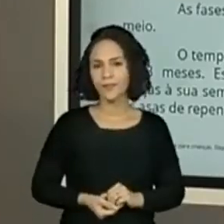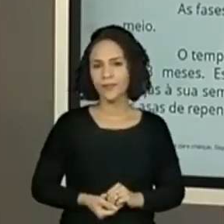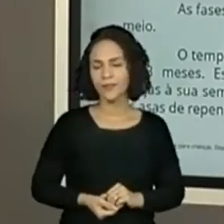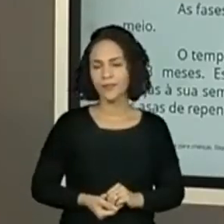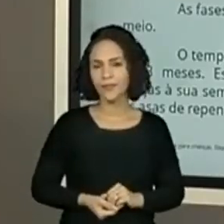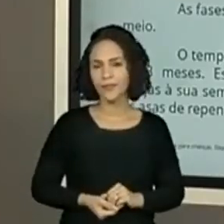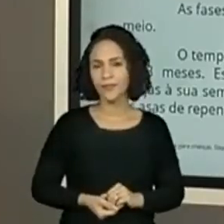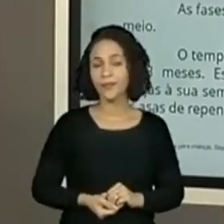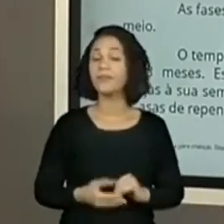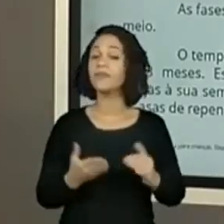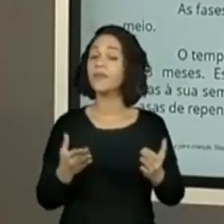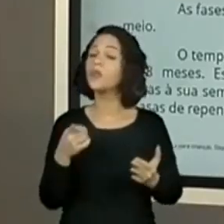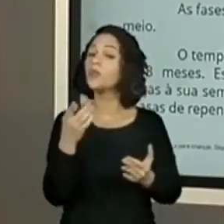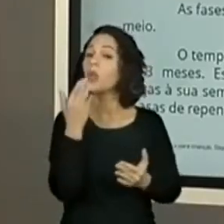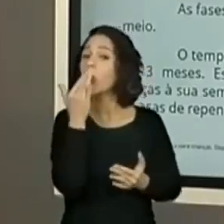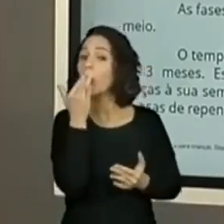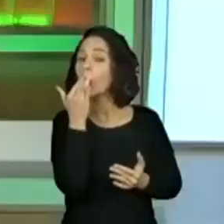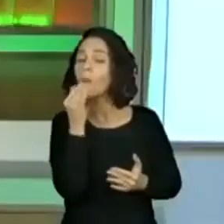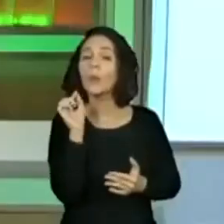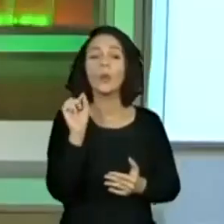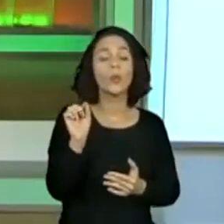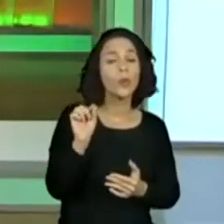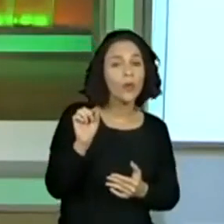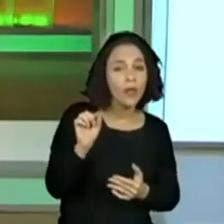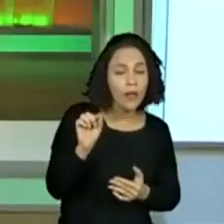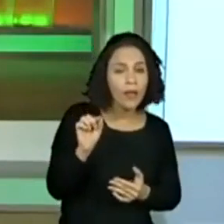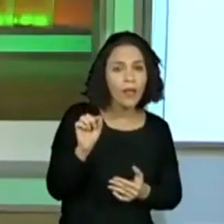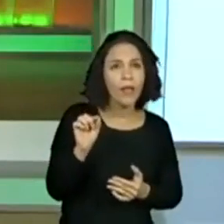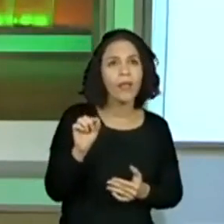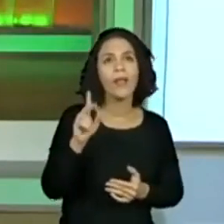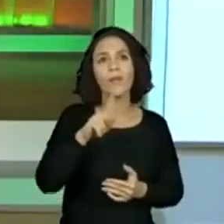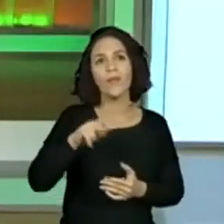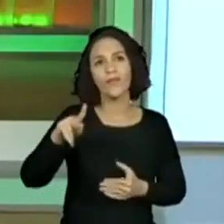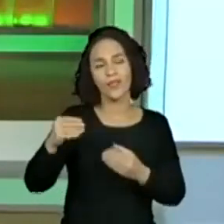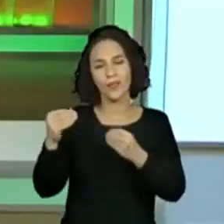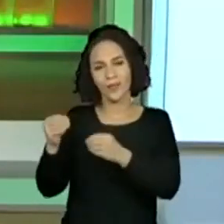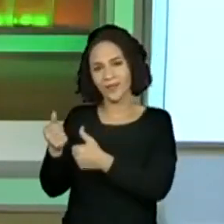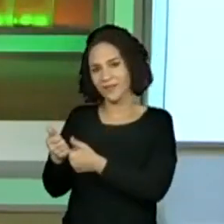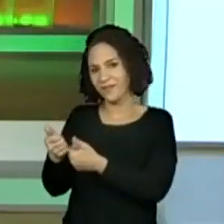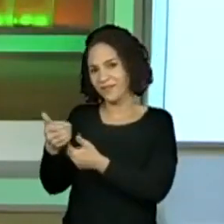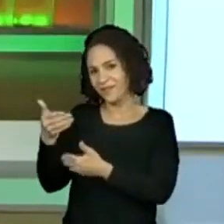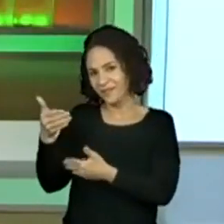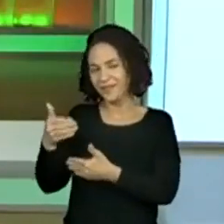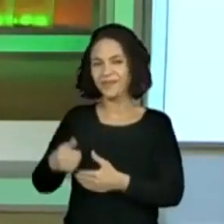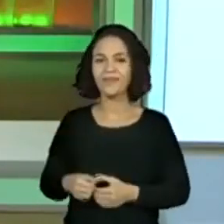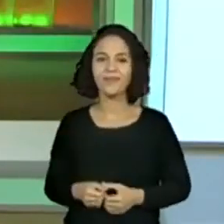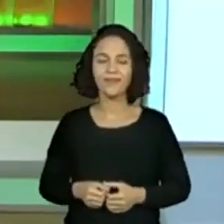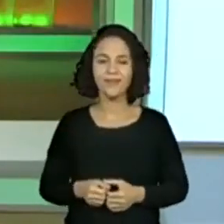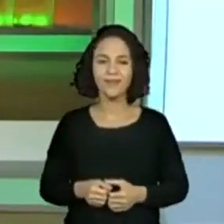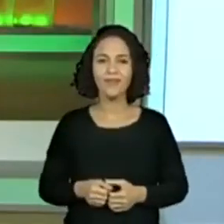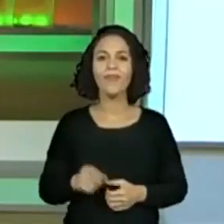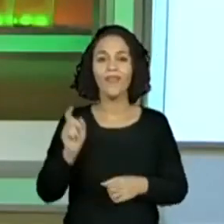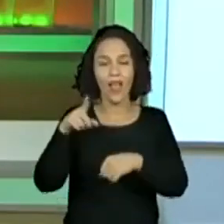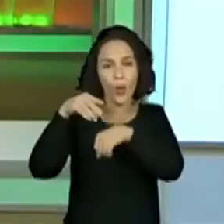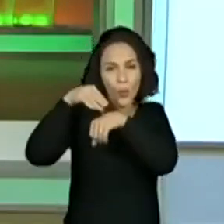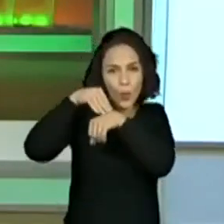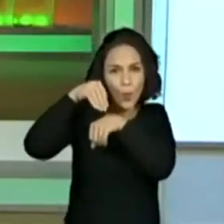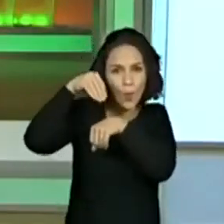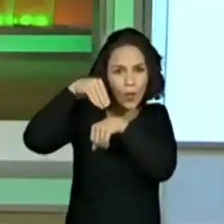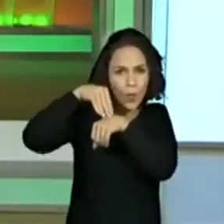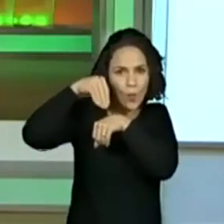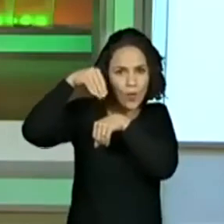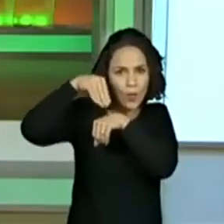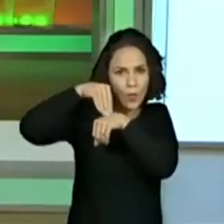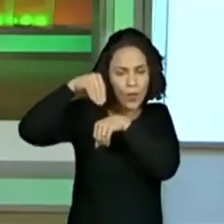De acordo com aquilo que ela se alimenta, os professores estão escrevendo ali... sugador, obrigado